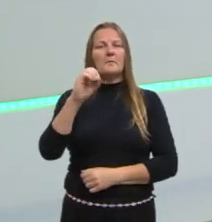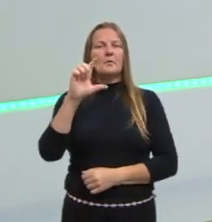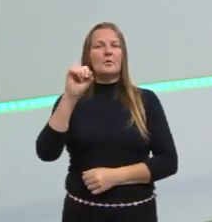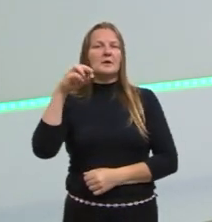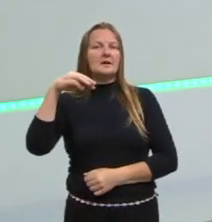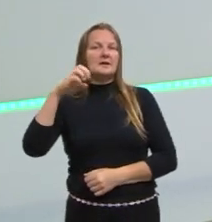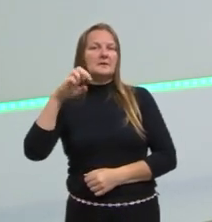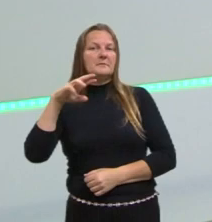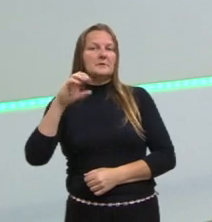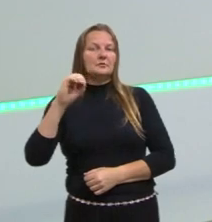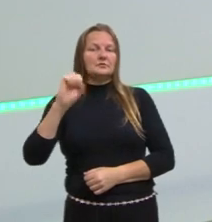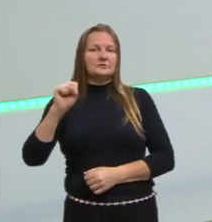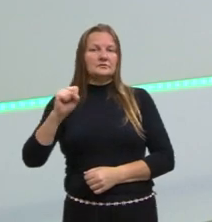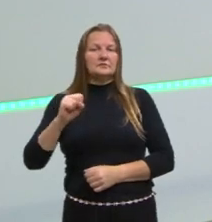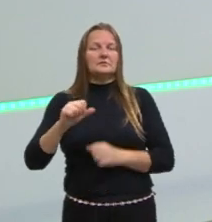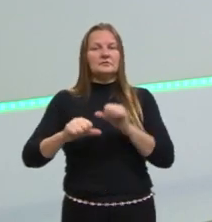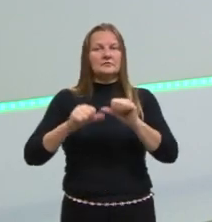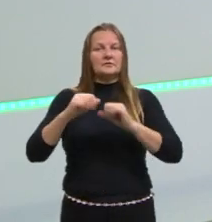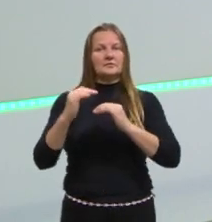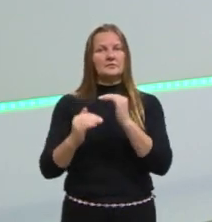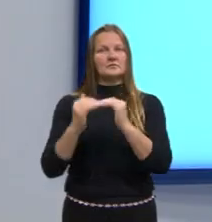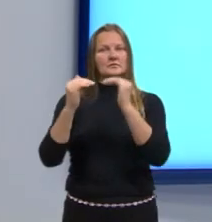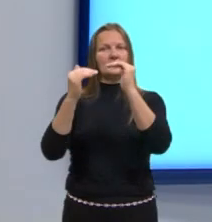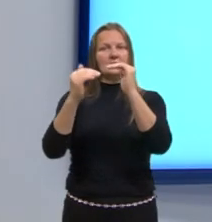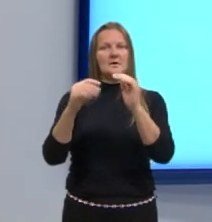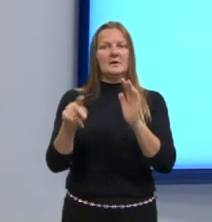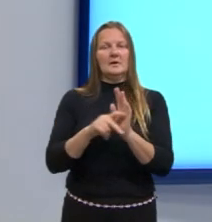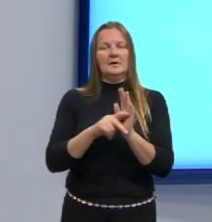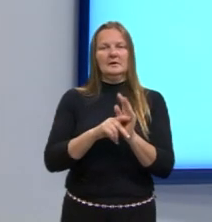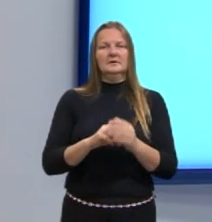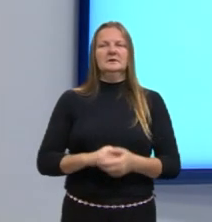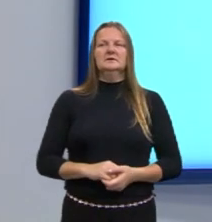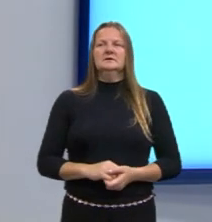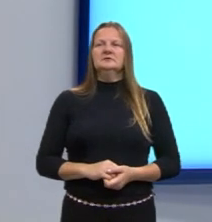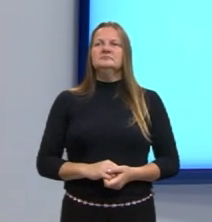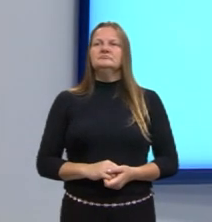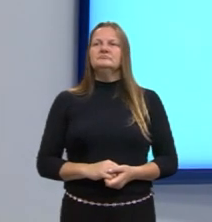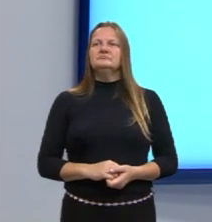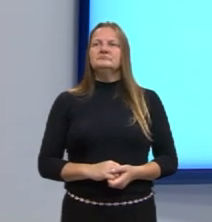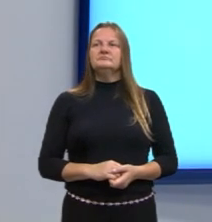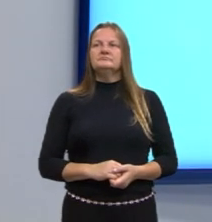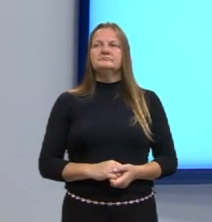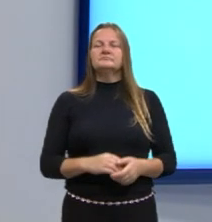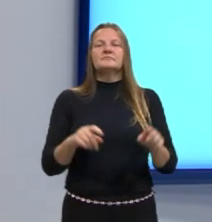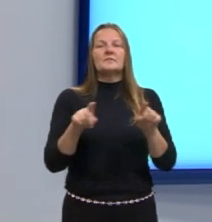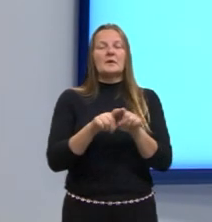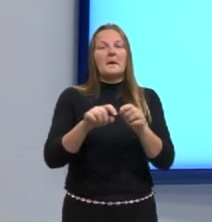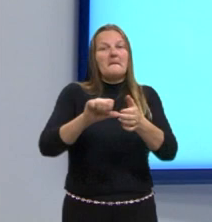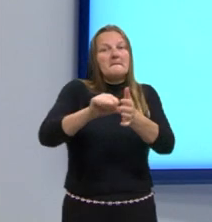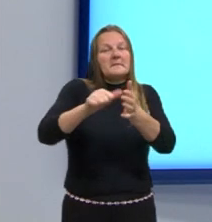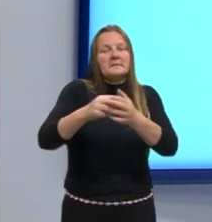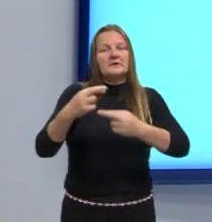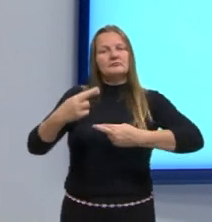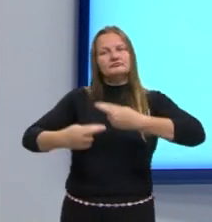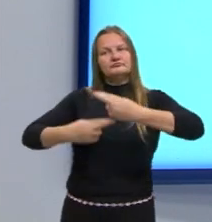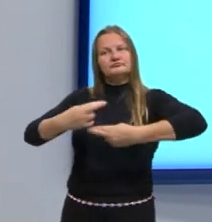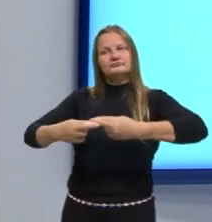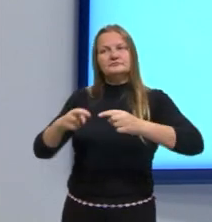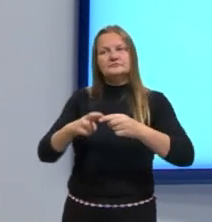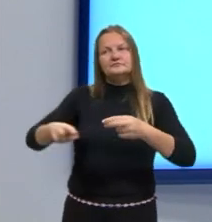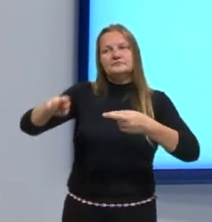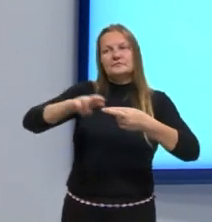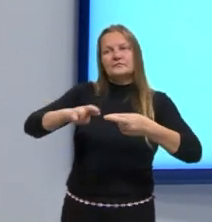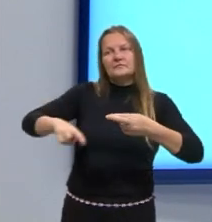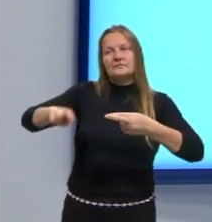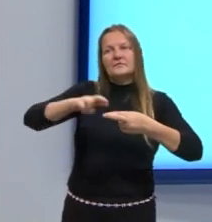por desenvolvimento de polímeros biodegradáveis existe também a questão da reciclagem que é uma medida